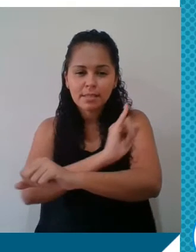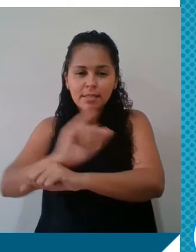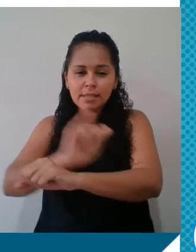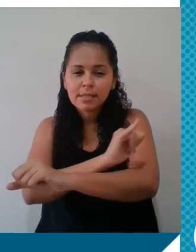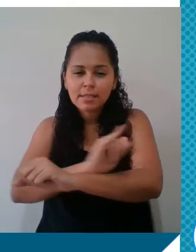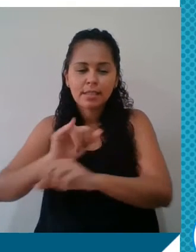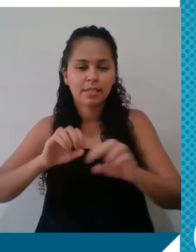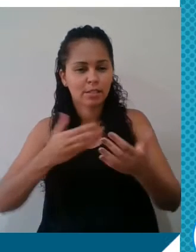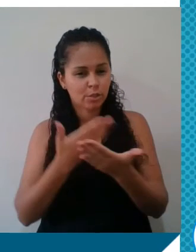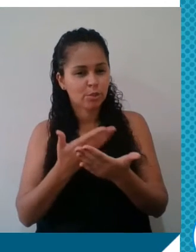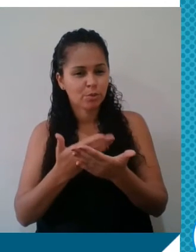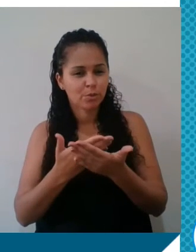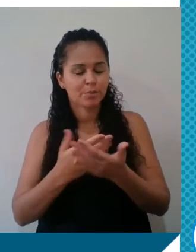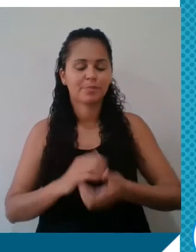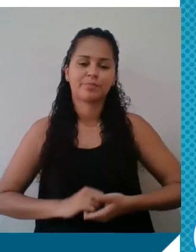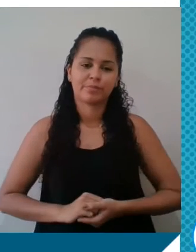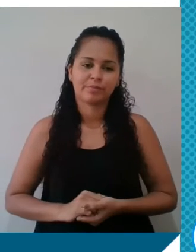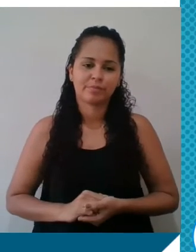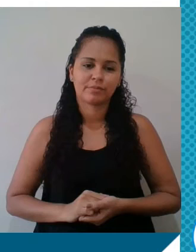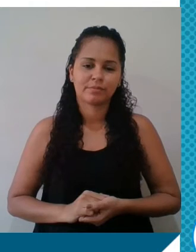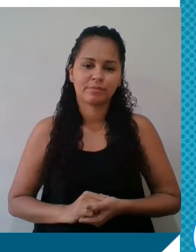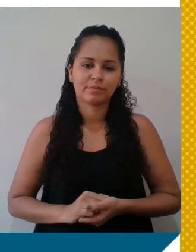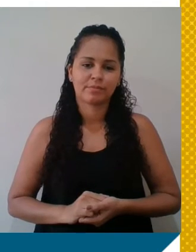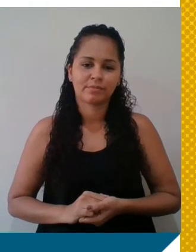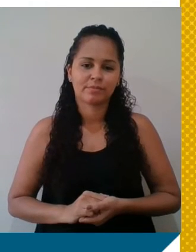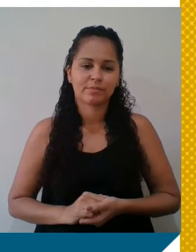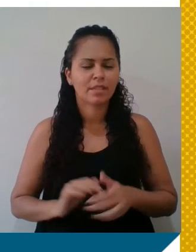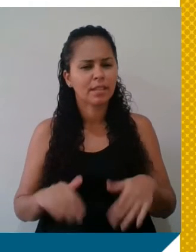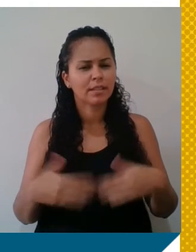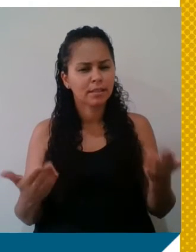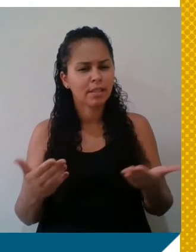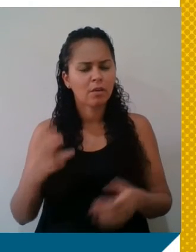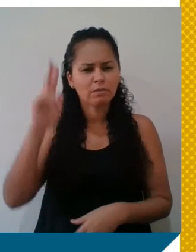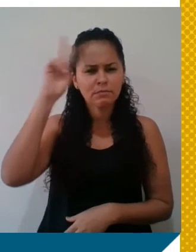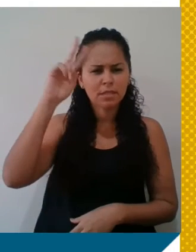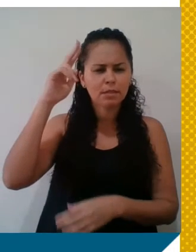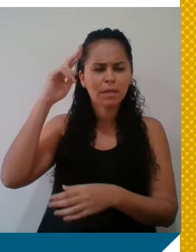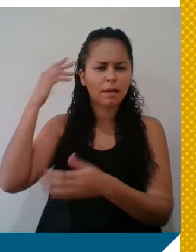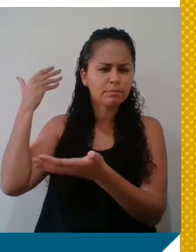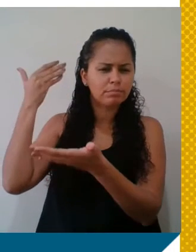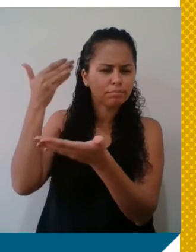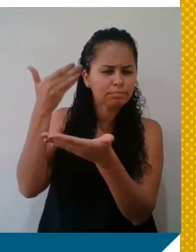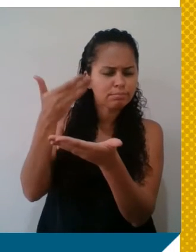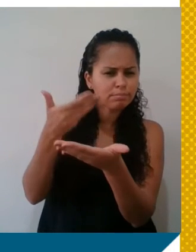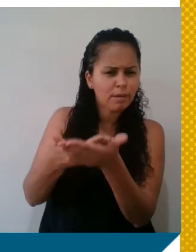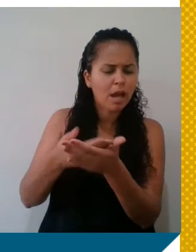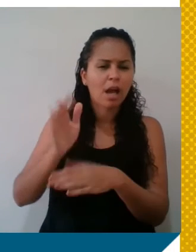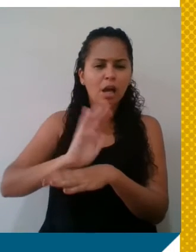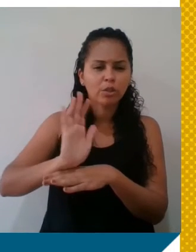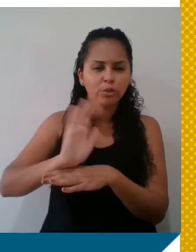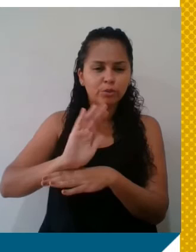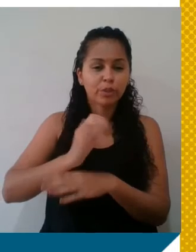estratégias de estudo, não é, Tarsila? Exatamente. Bem, vamos recapitular o que foi dito no